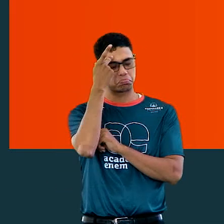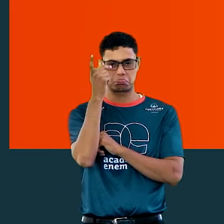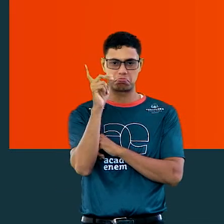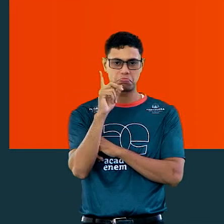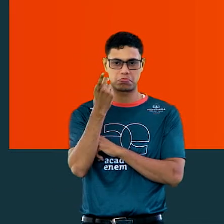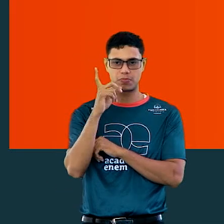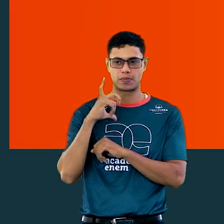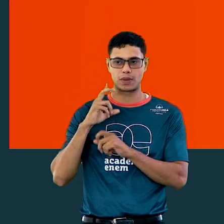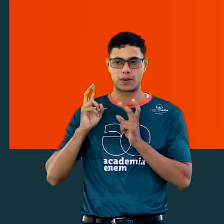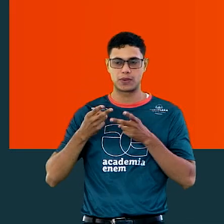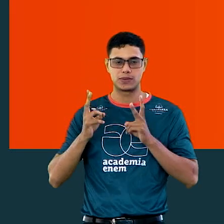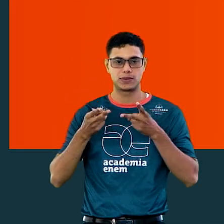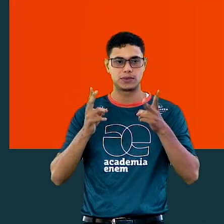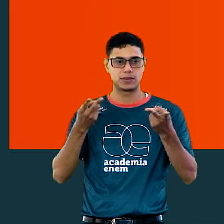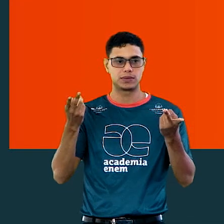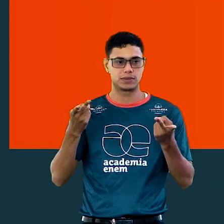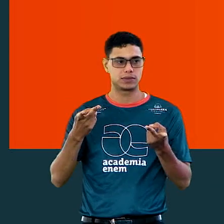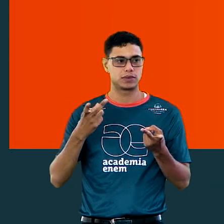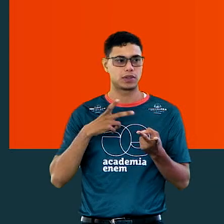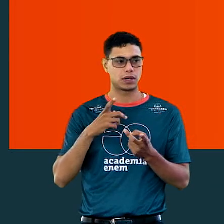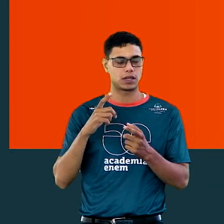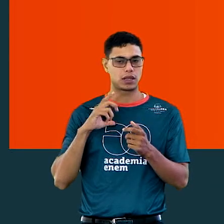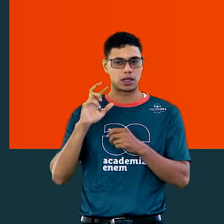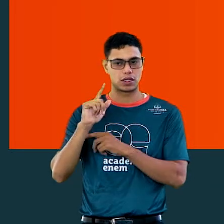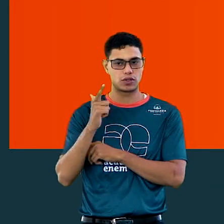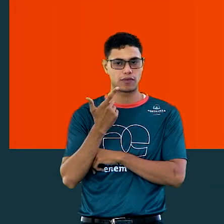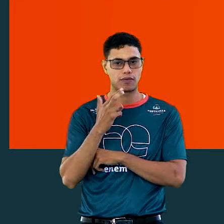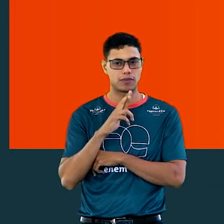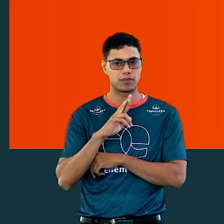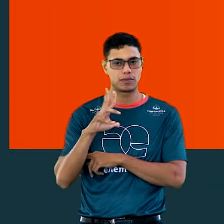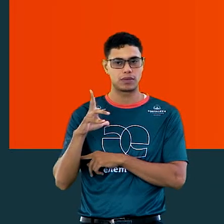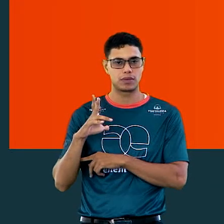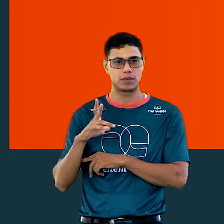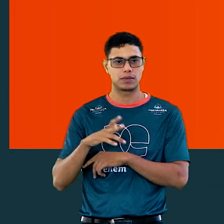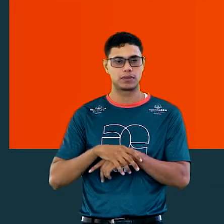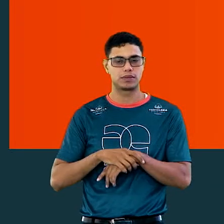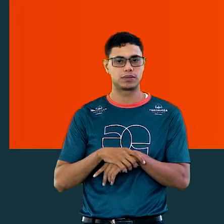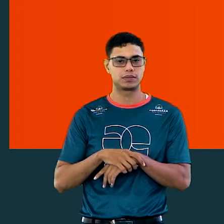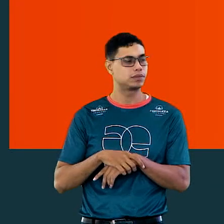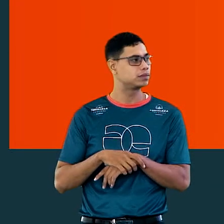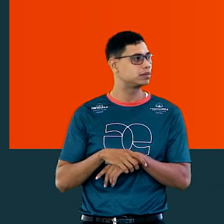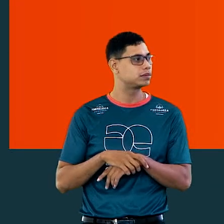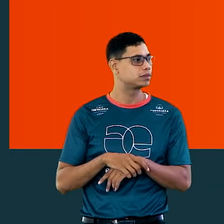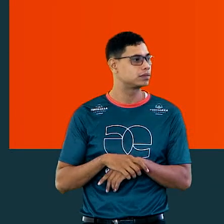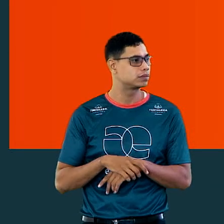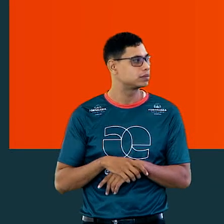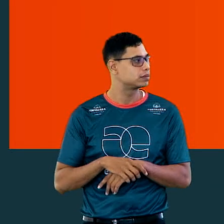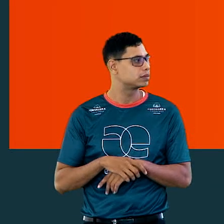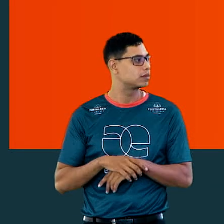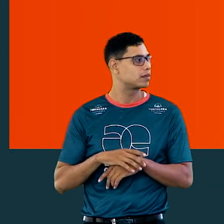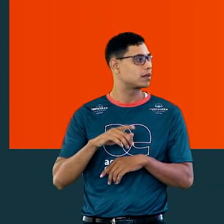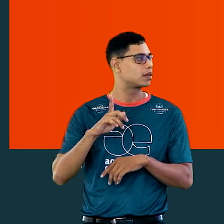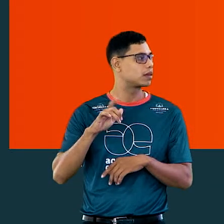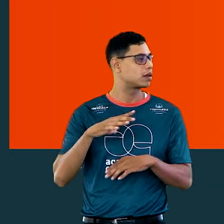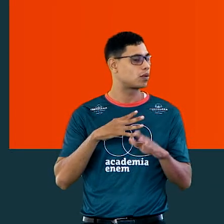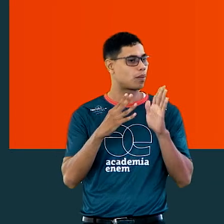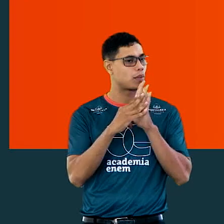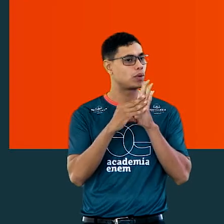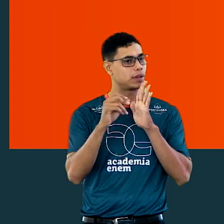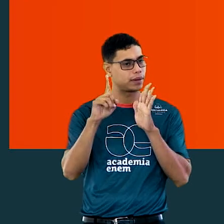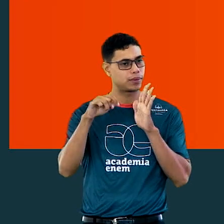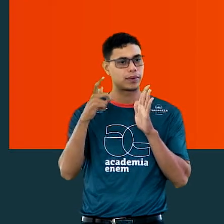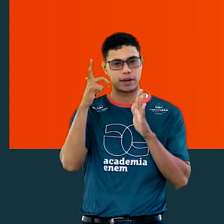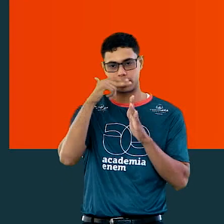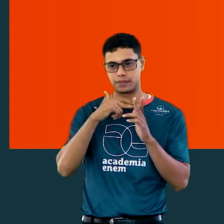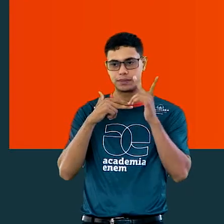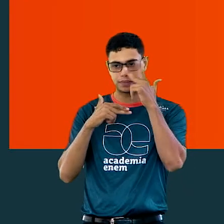Mesma questão, tratando de um assunto diferente. Ou seja, os modelos são